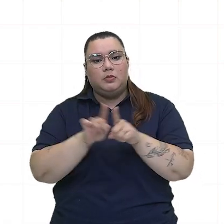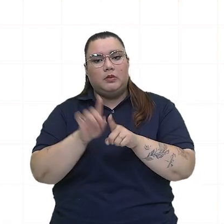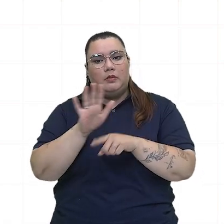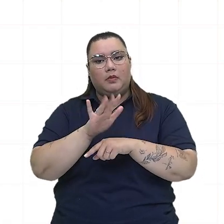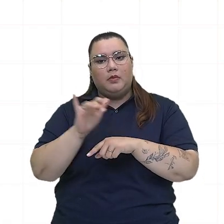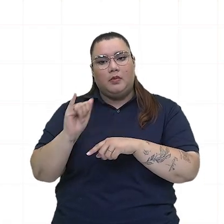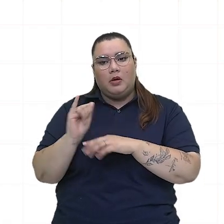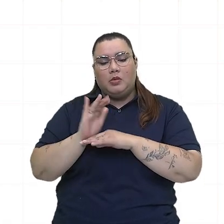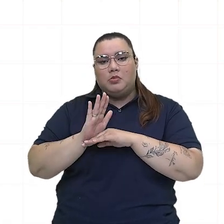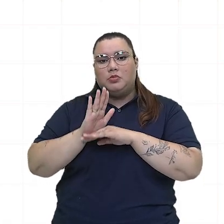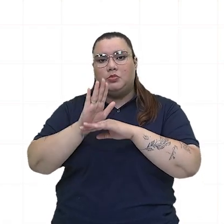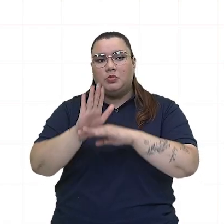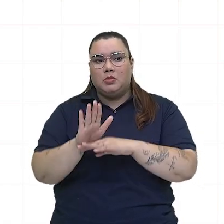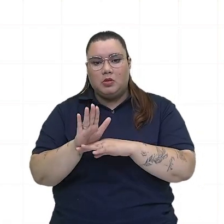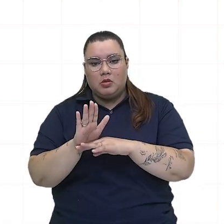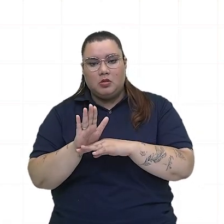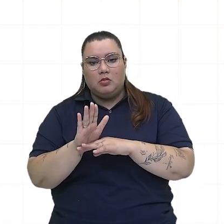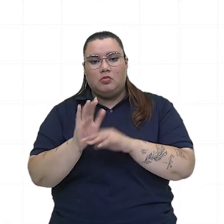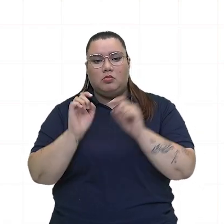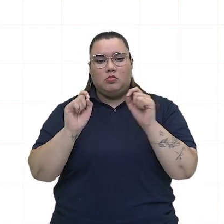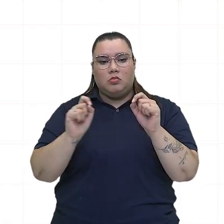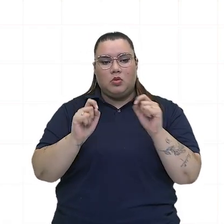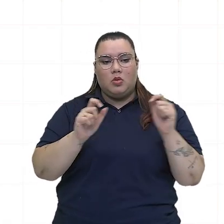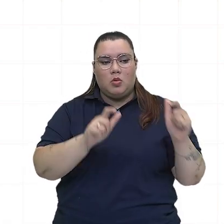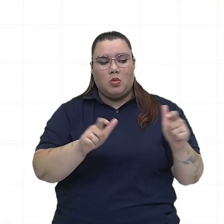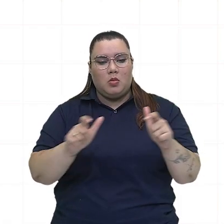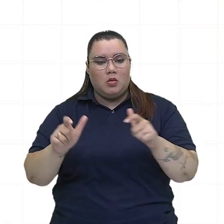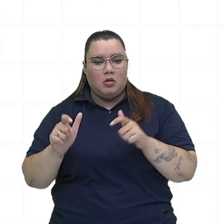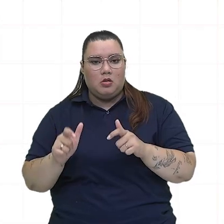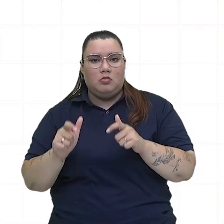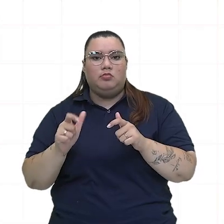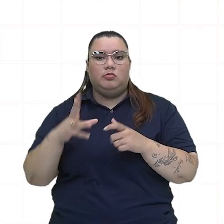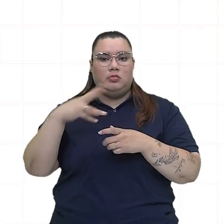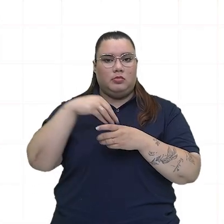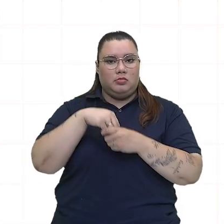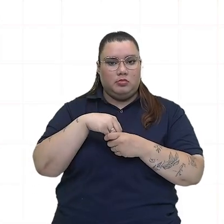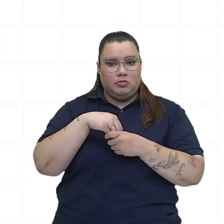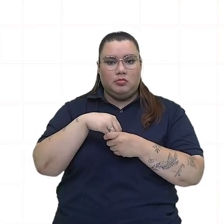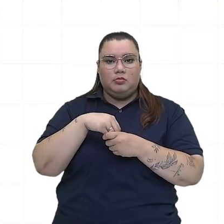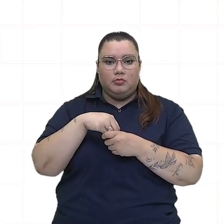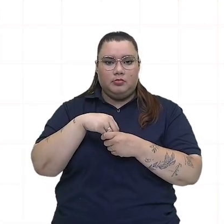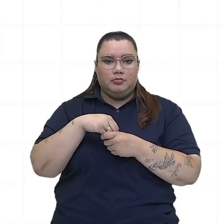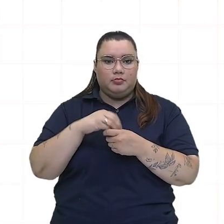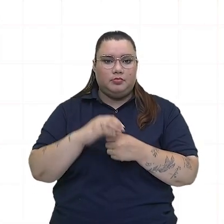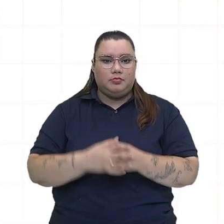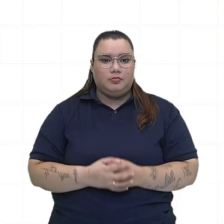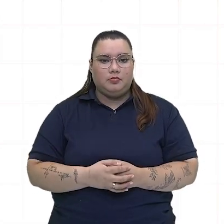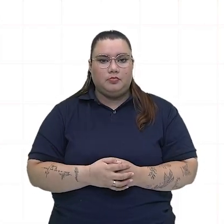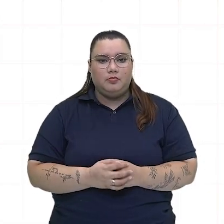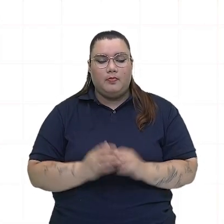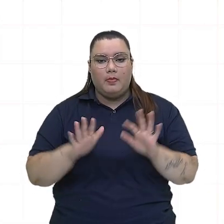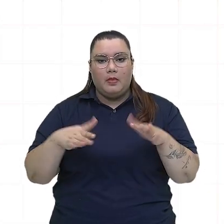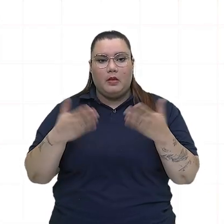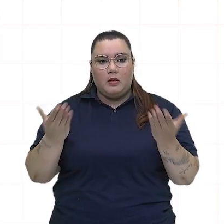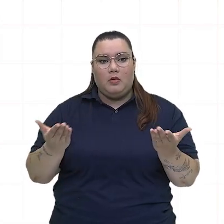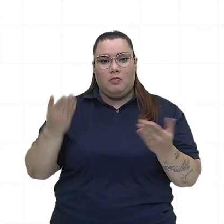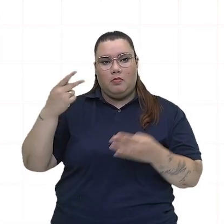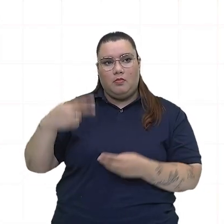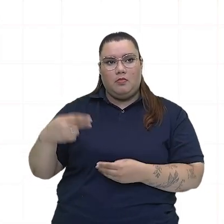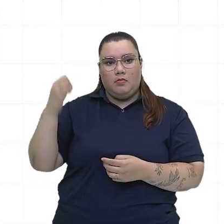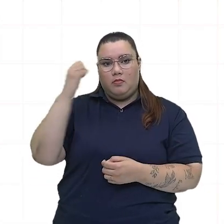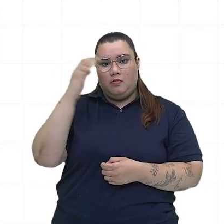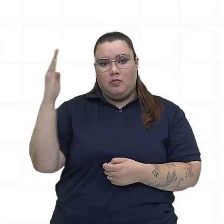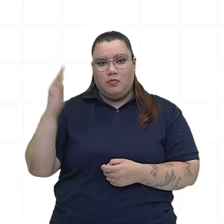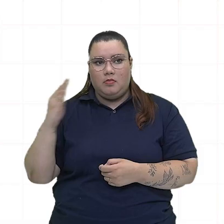a abastecer os comércios locais, o mercado interno. Então, no Brasil,